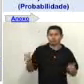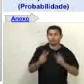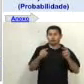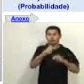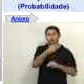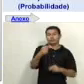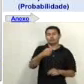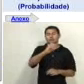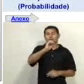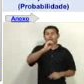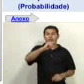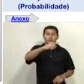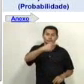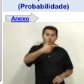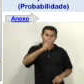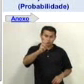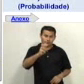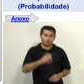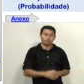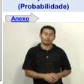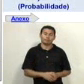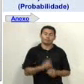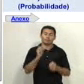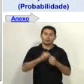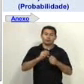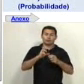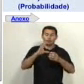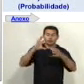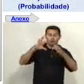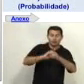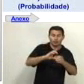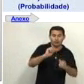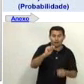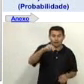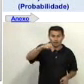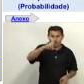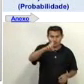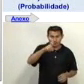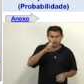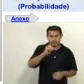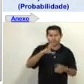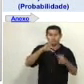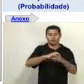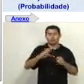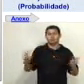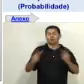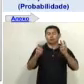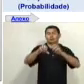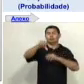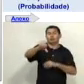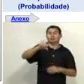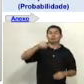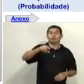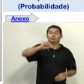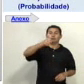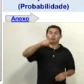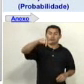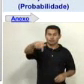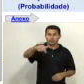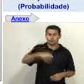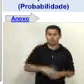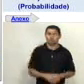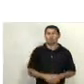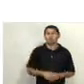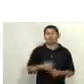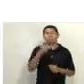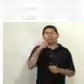menos 0,25, tá? Que se eu for lá no anexo, eu vou obter o valor de 9,87,